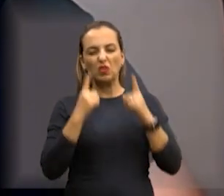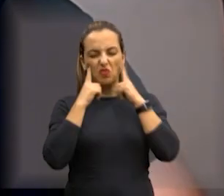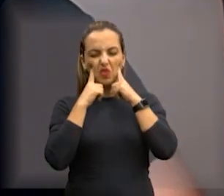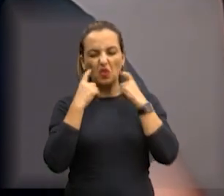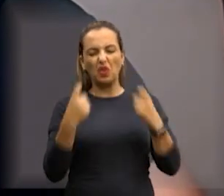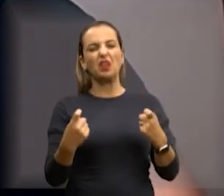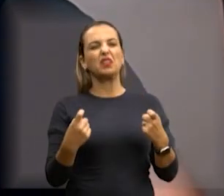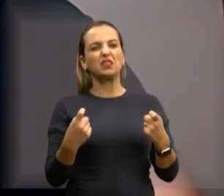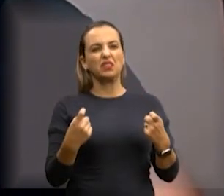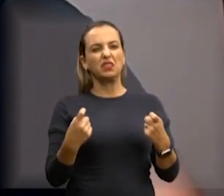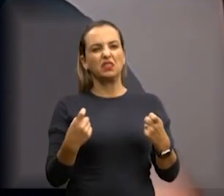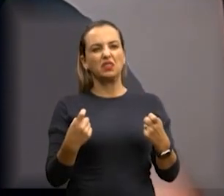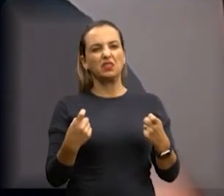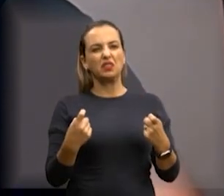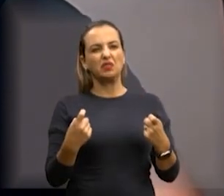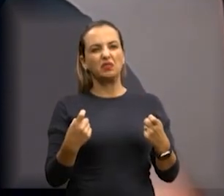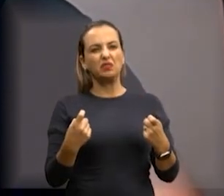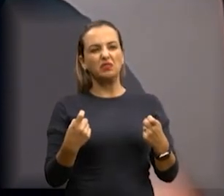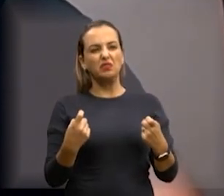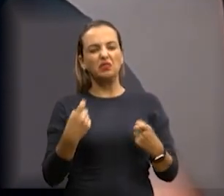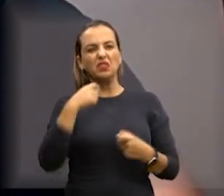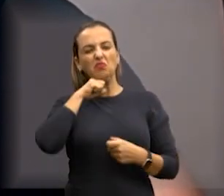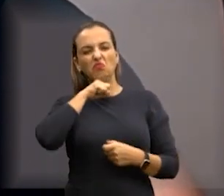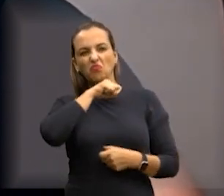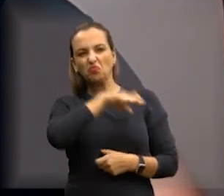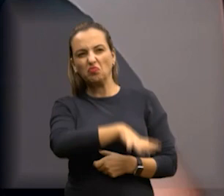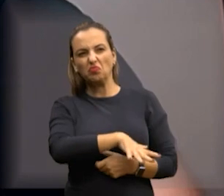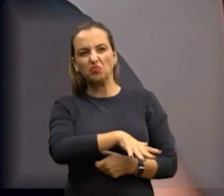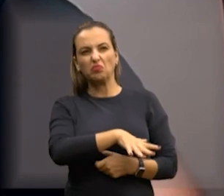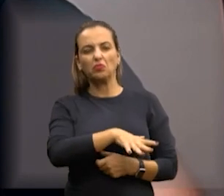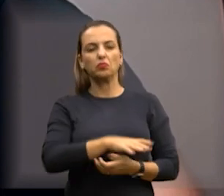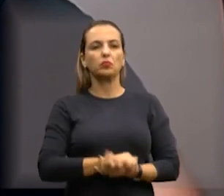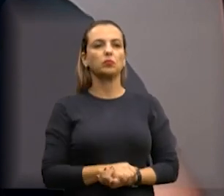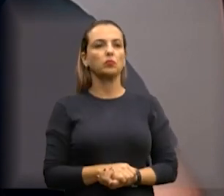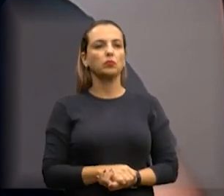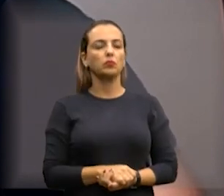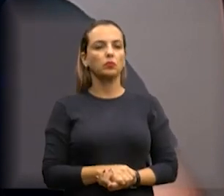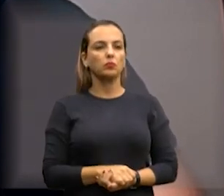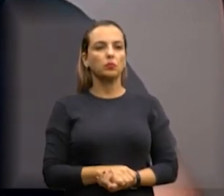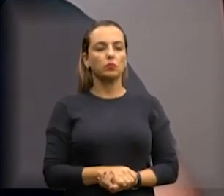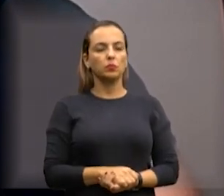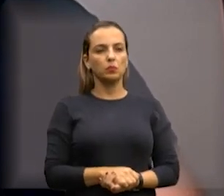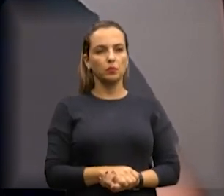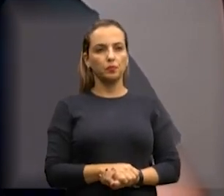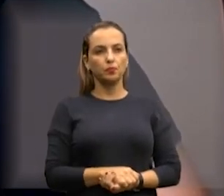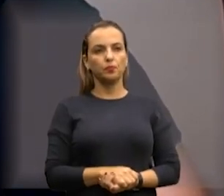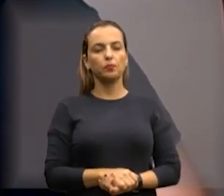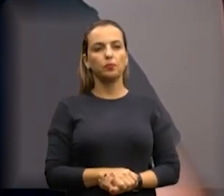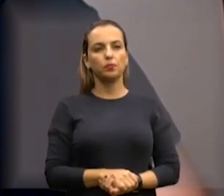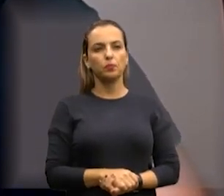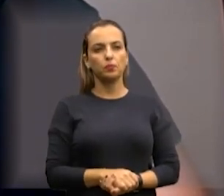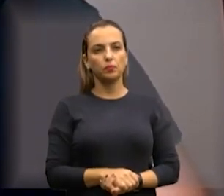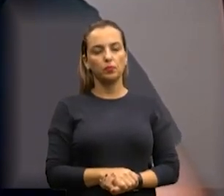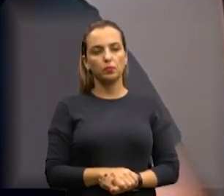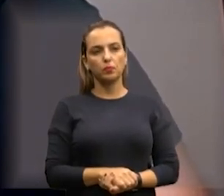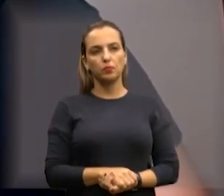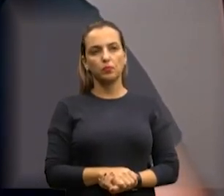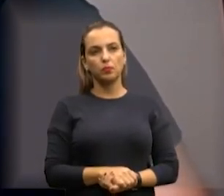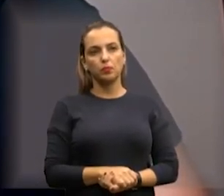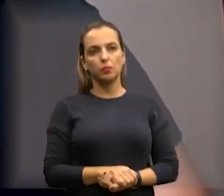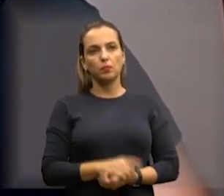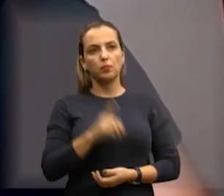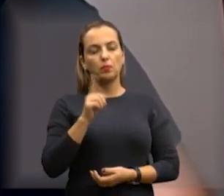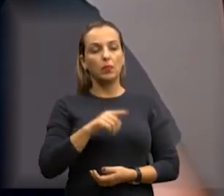então eu faço um alerta nesse sentido para a questão de gatilhos. Existe uma identificação que a gente já sabe que veio da